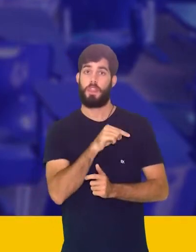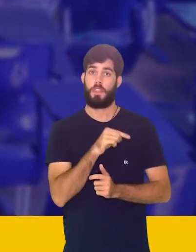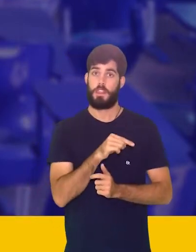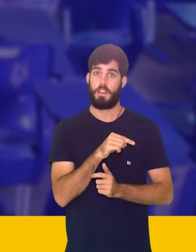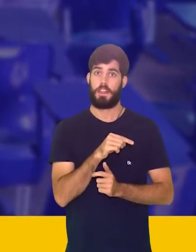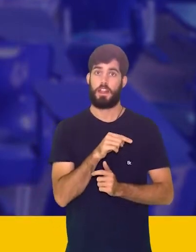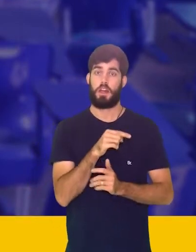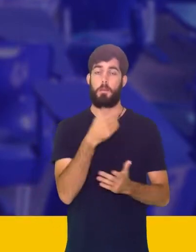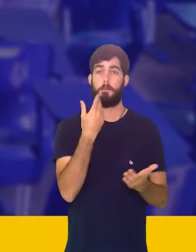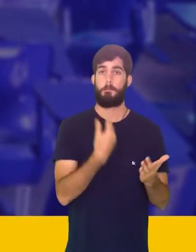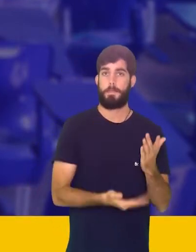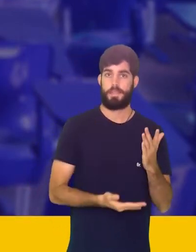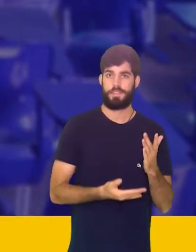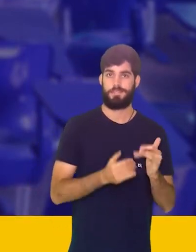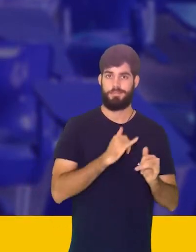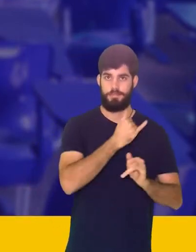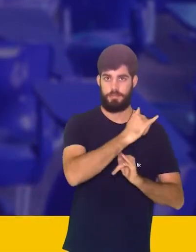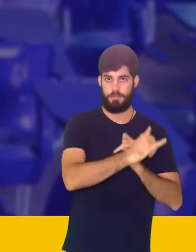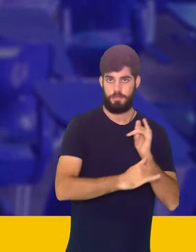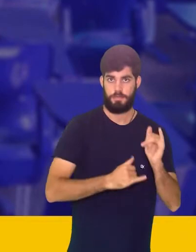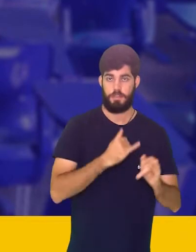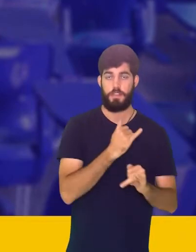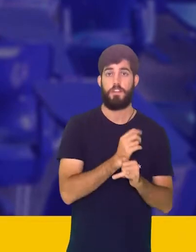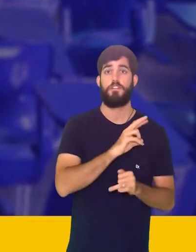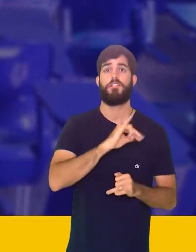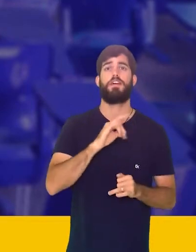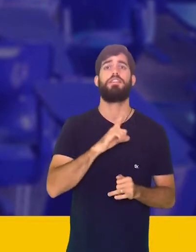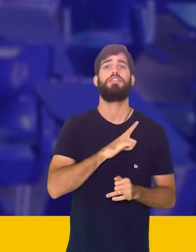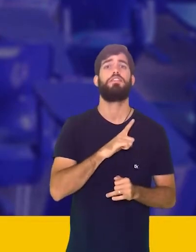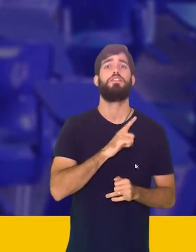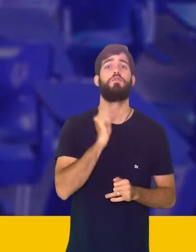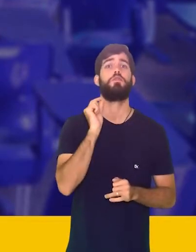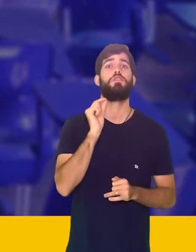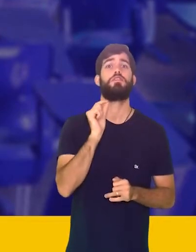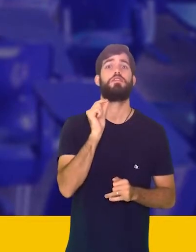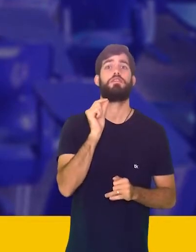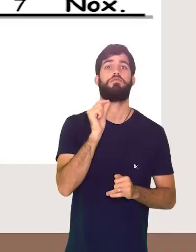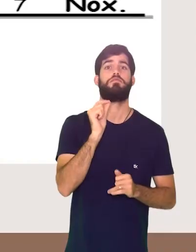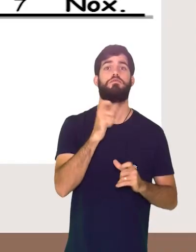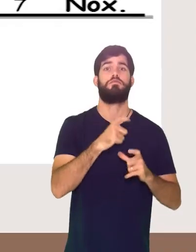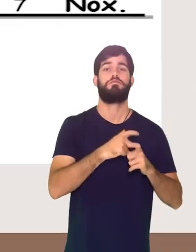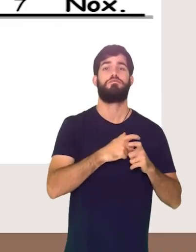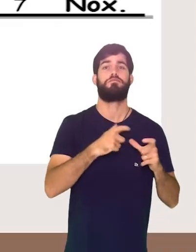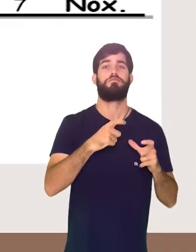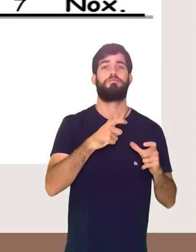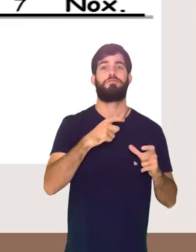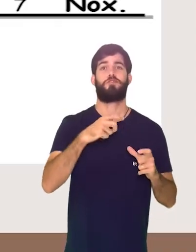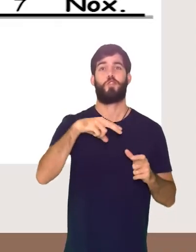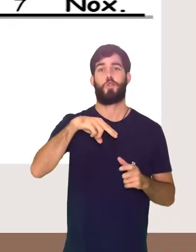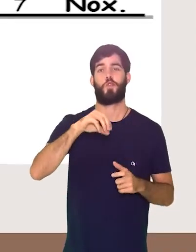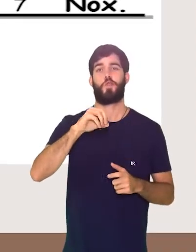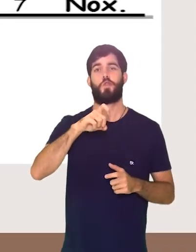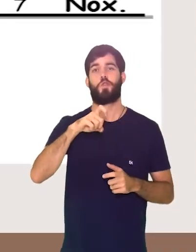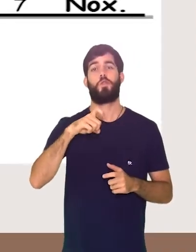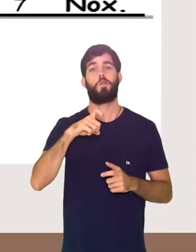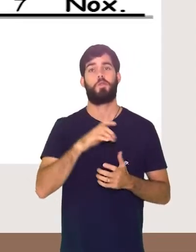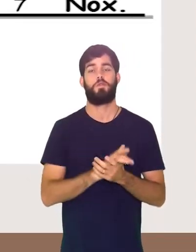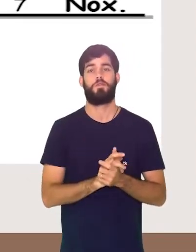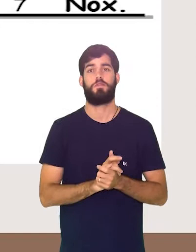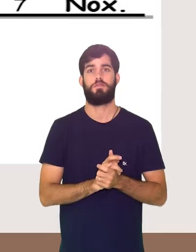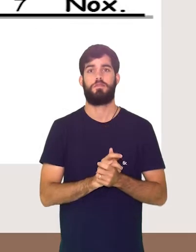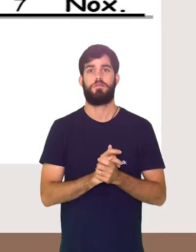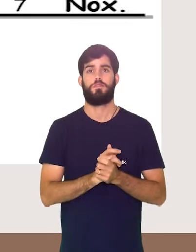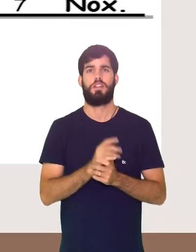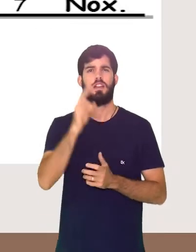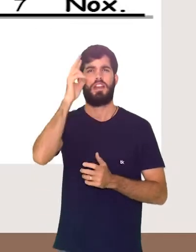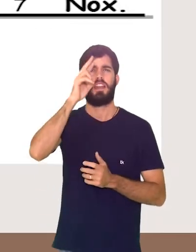a perda de elétron, vai ter aumento do NOx. Então, na escala de números inteiros,